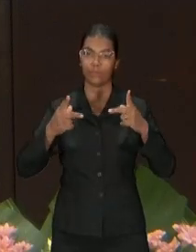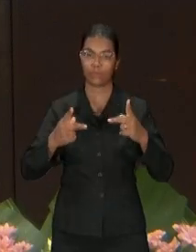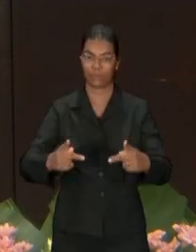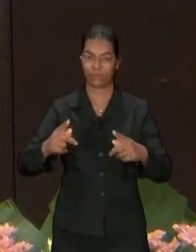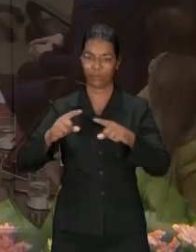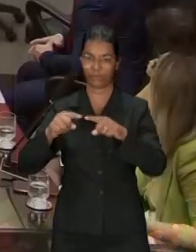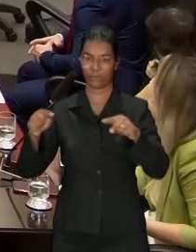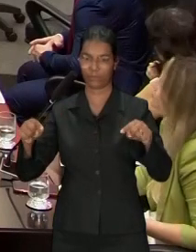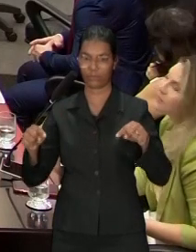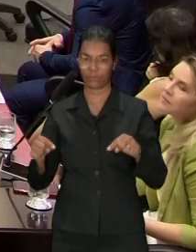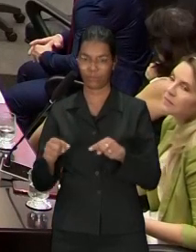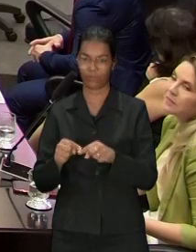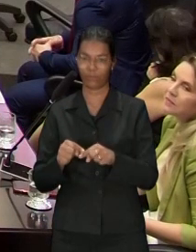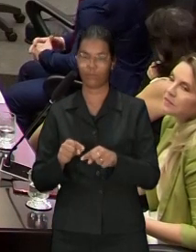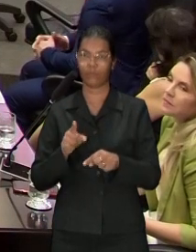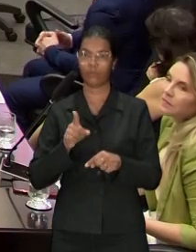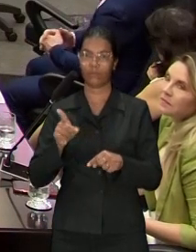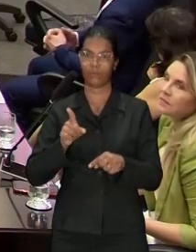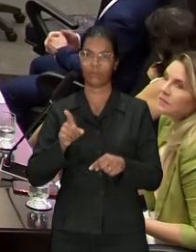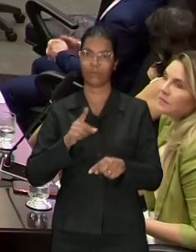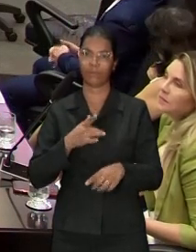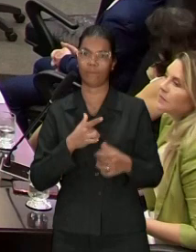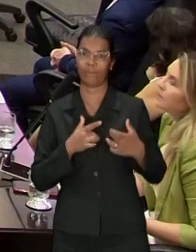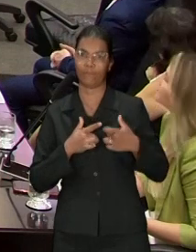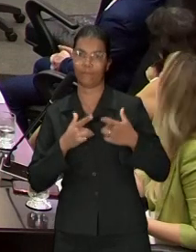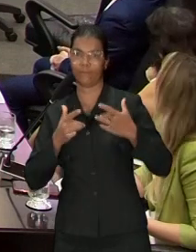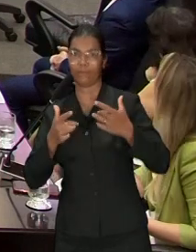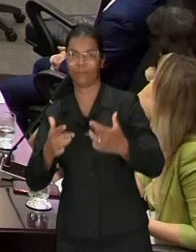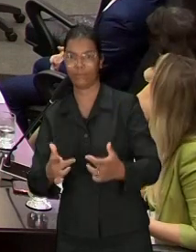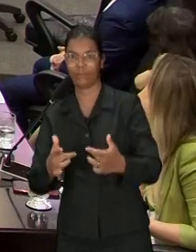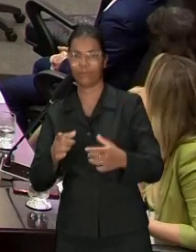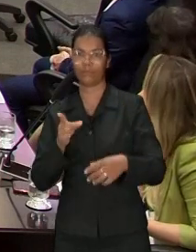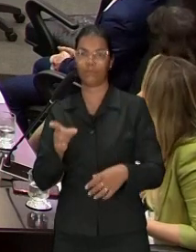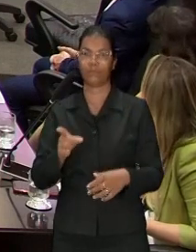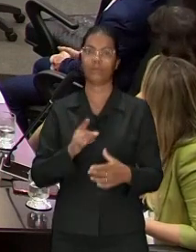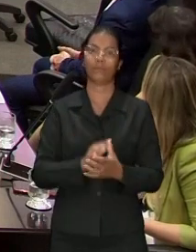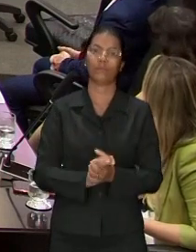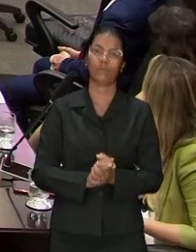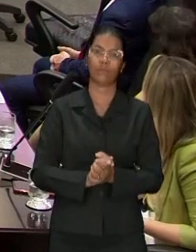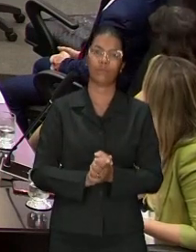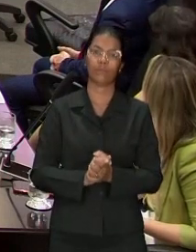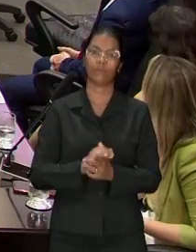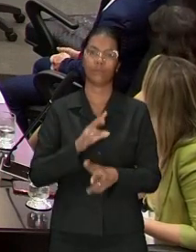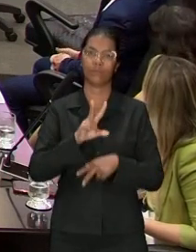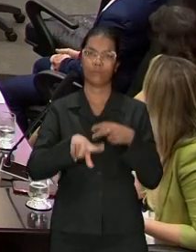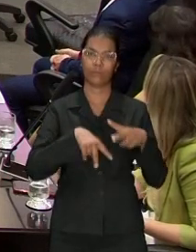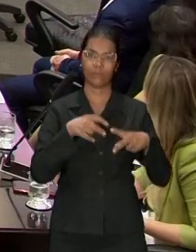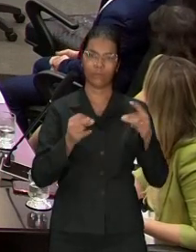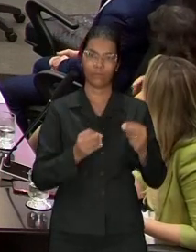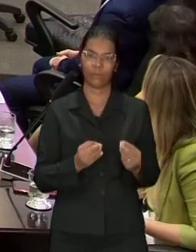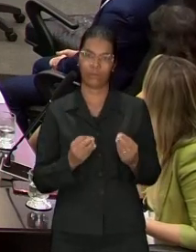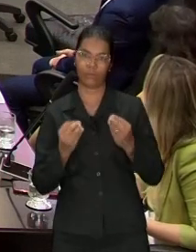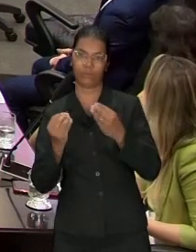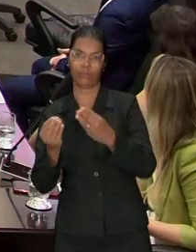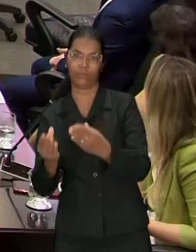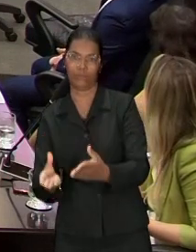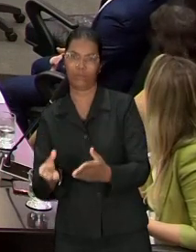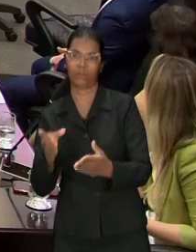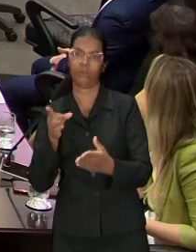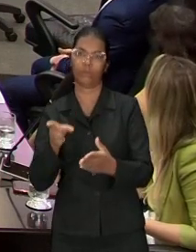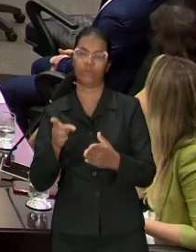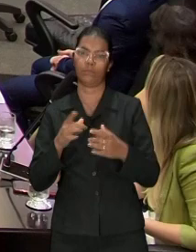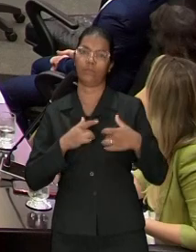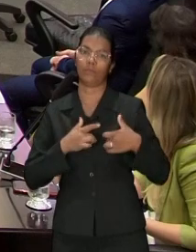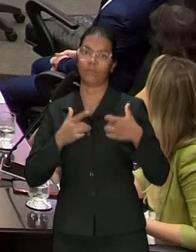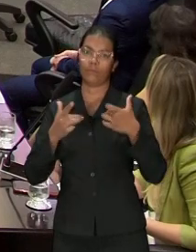presépio da solidariedade, para aqueles que depois puderem voltar aí, trazer um presente para deixar aí para nós doarmos